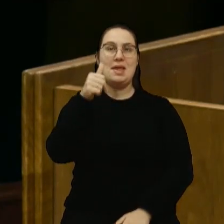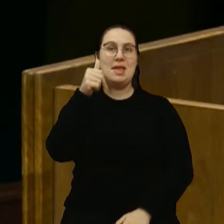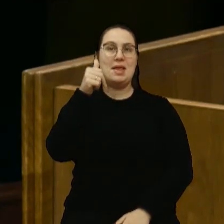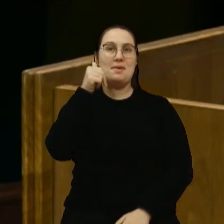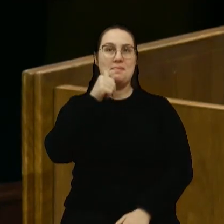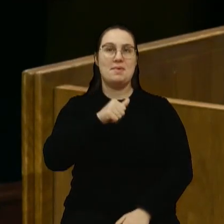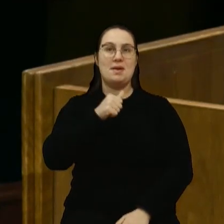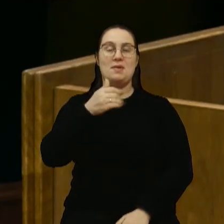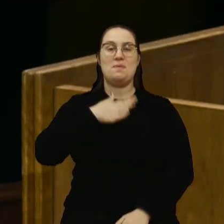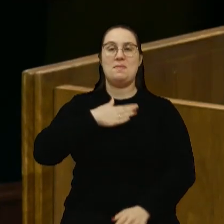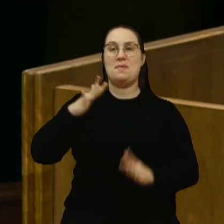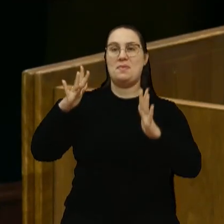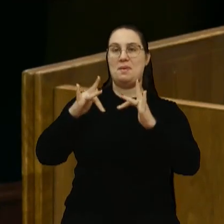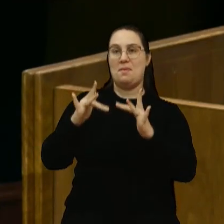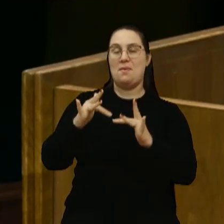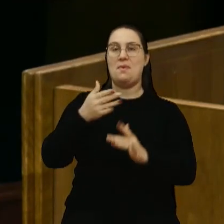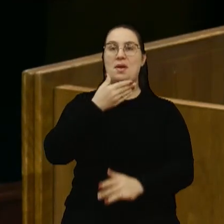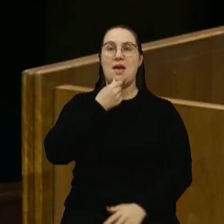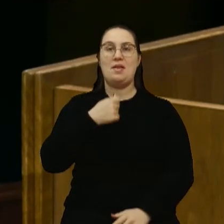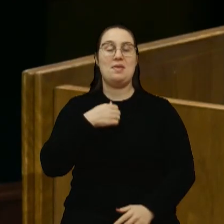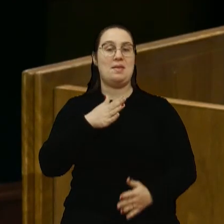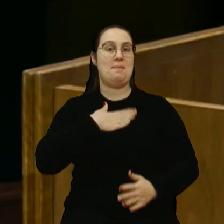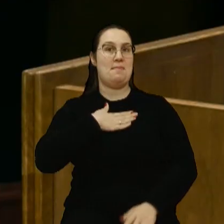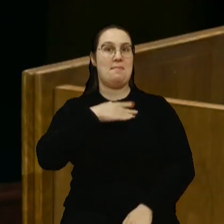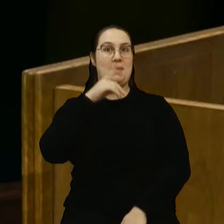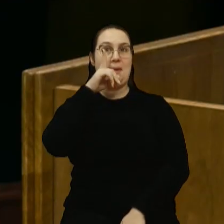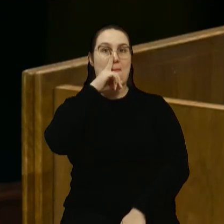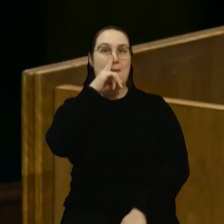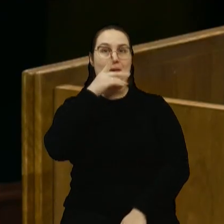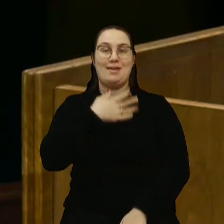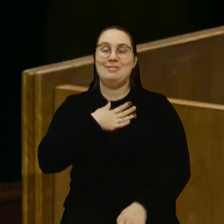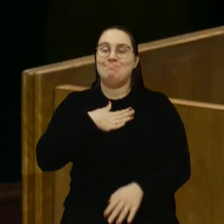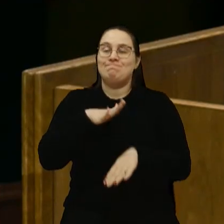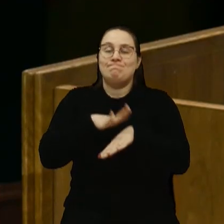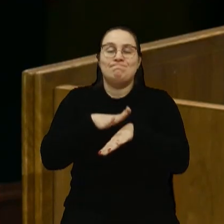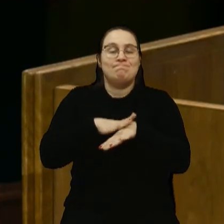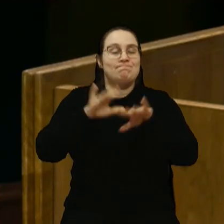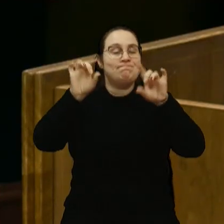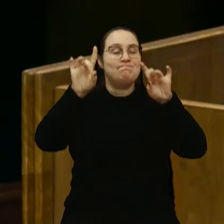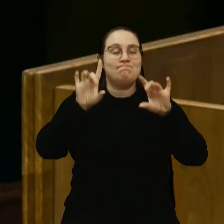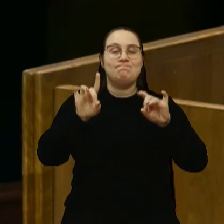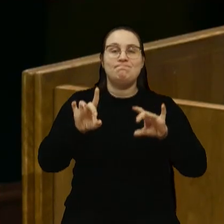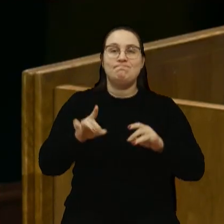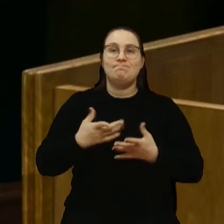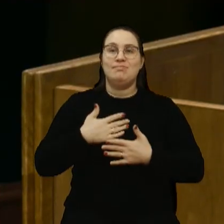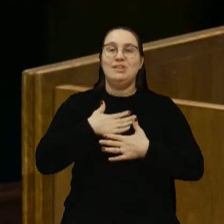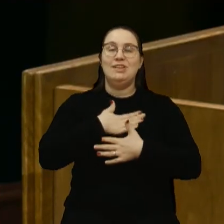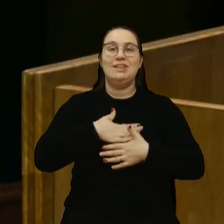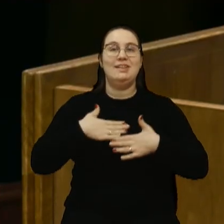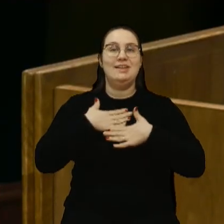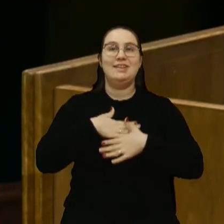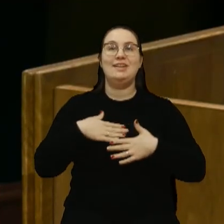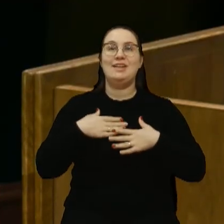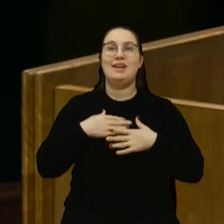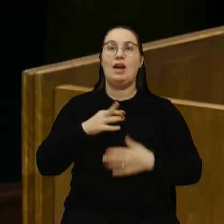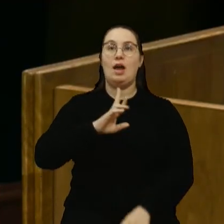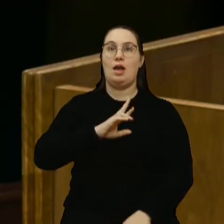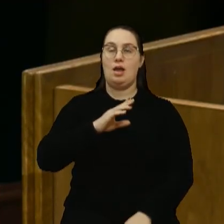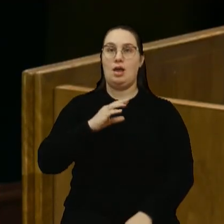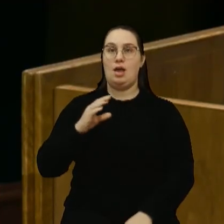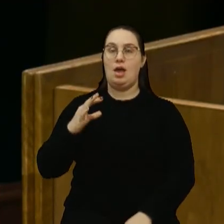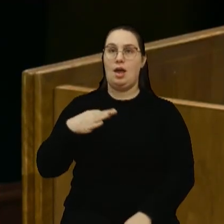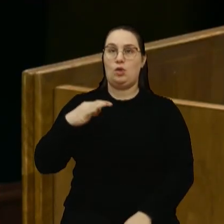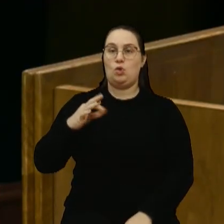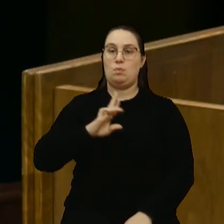da minha mãe, torna esse momento ainda mais especial. Assumir a presidência do clube significou uma grande